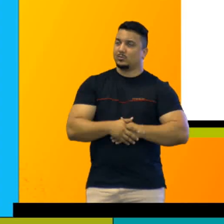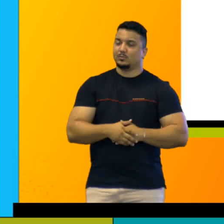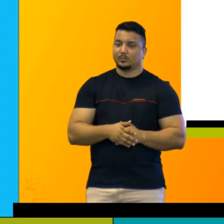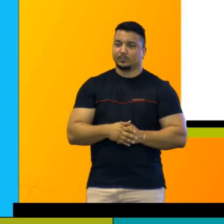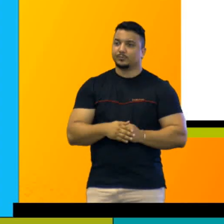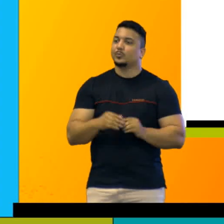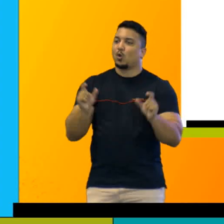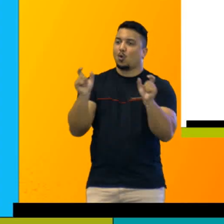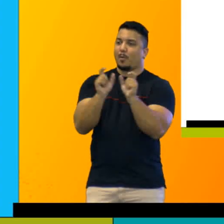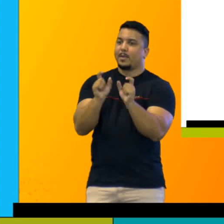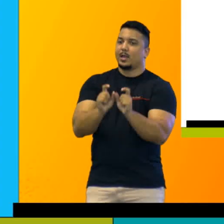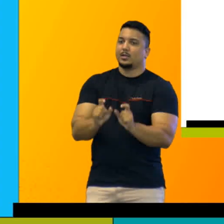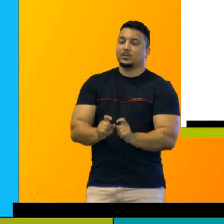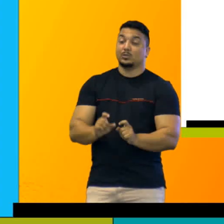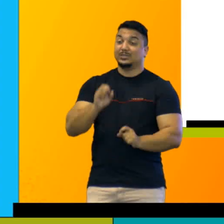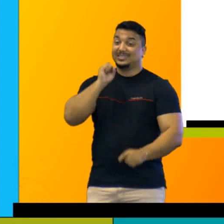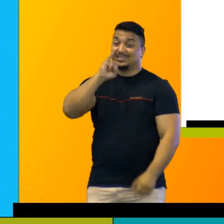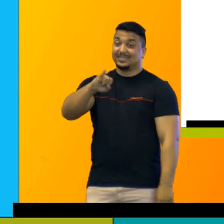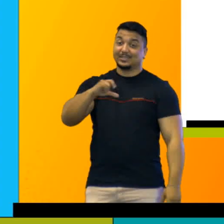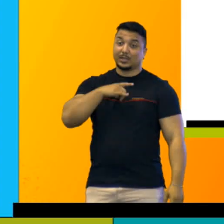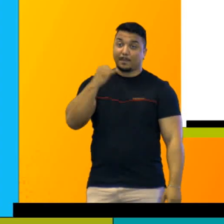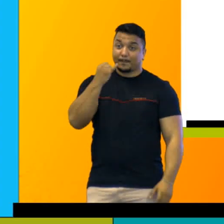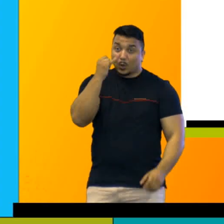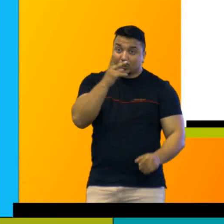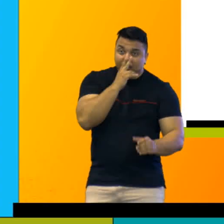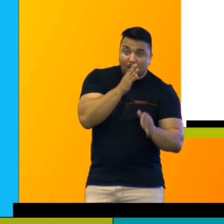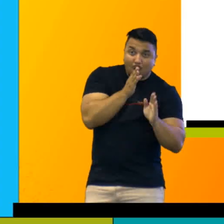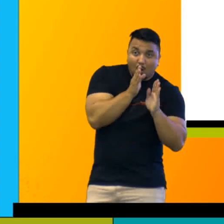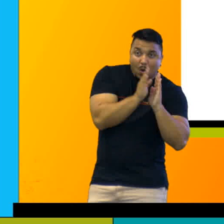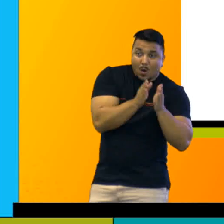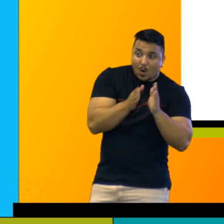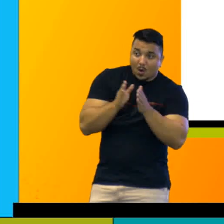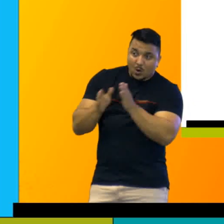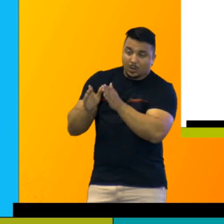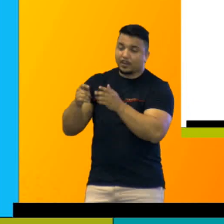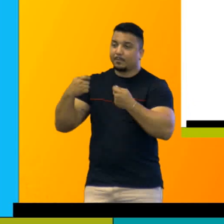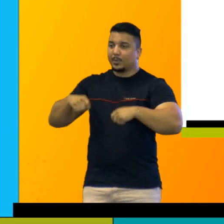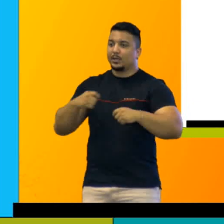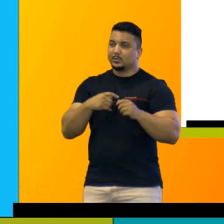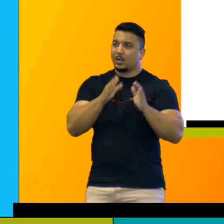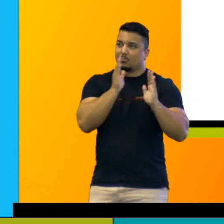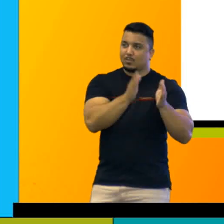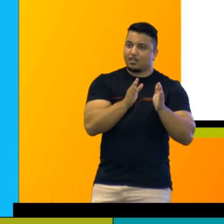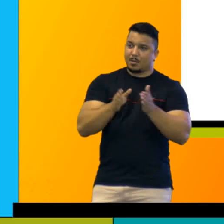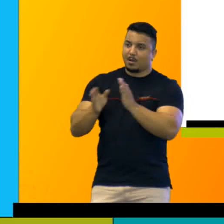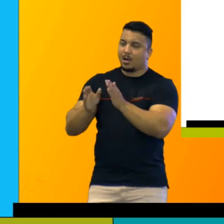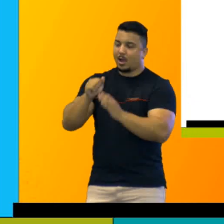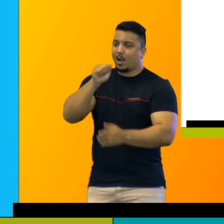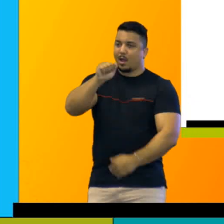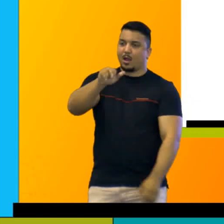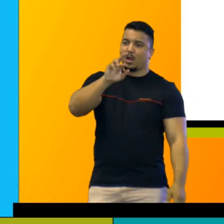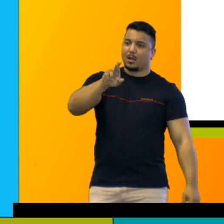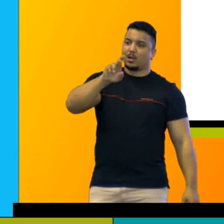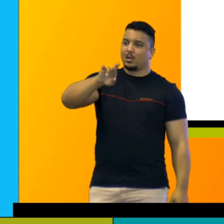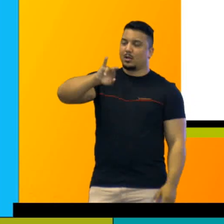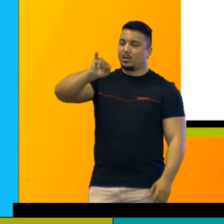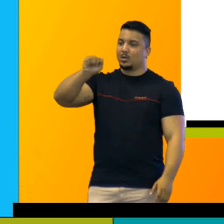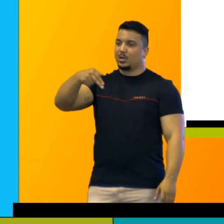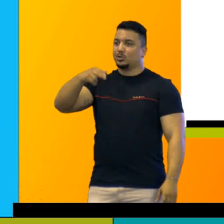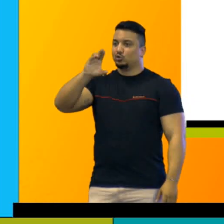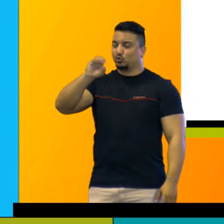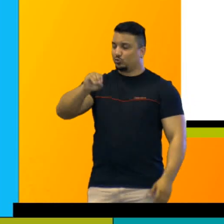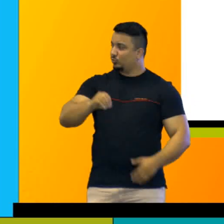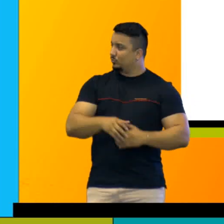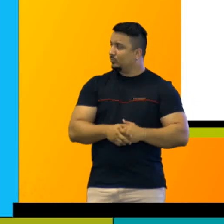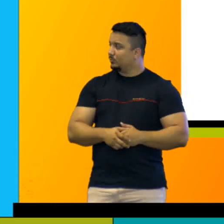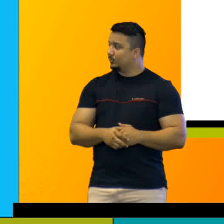Quando eu tenho que escolher e importa a ordem, é arranjo. Combinação,